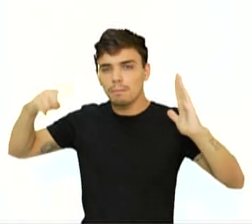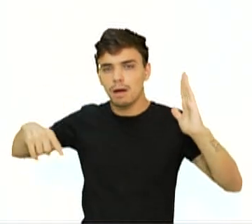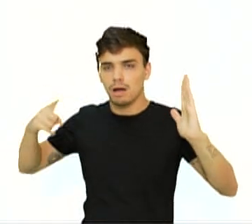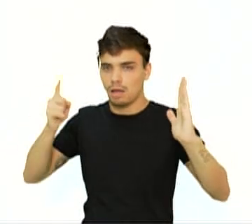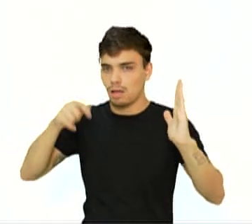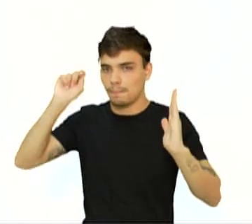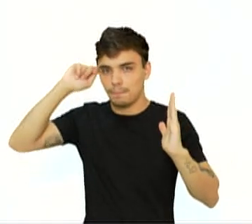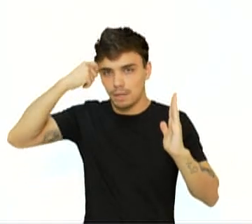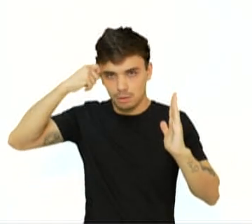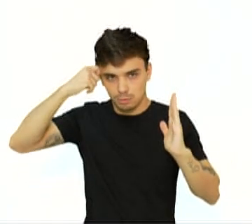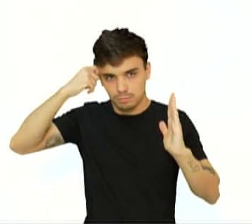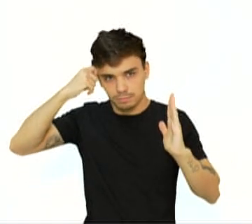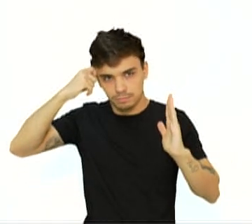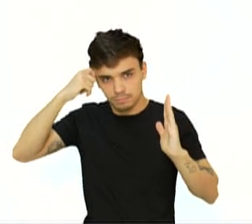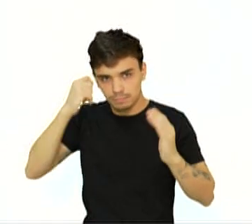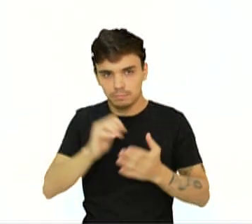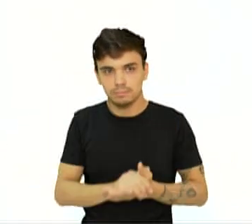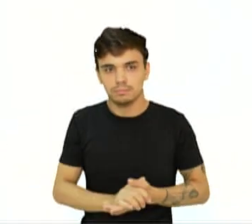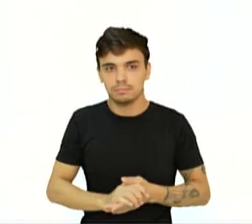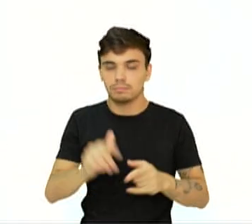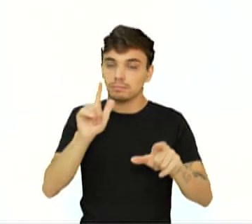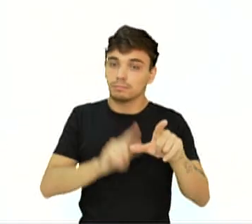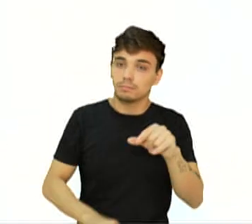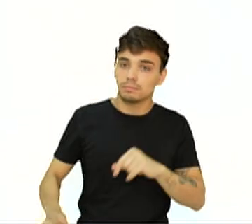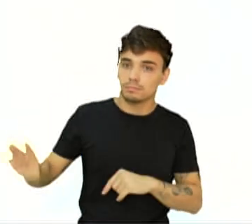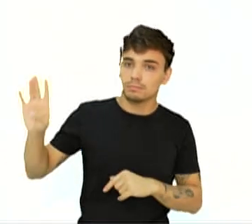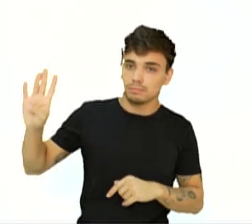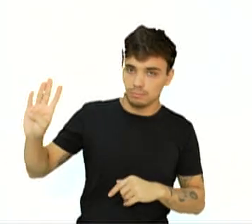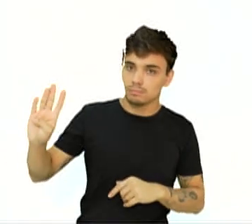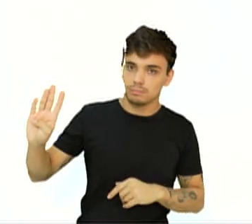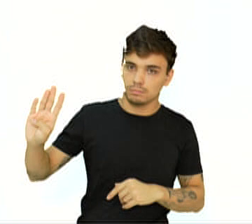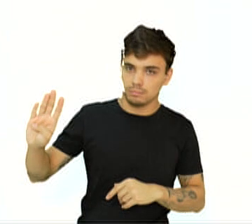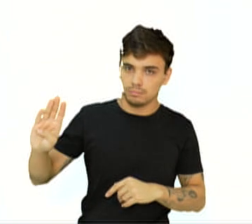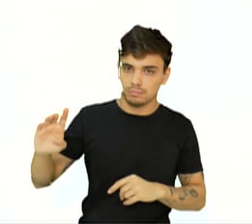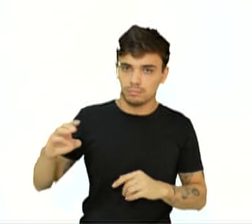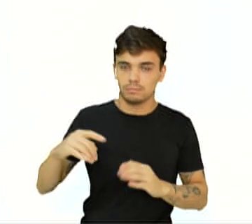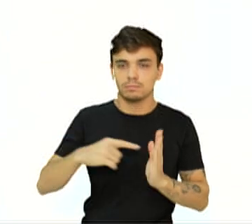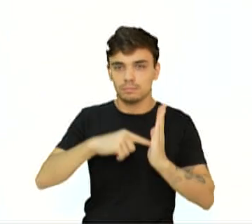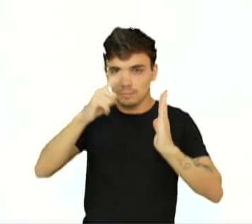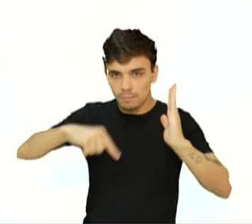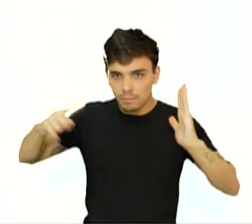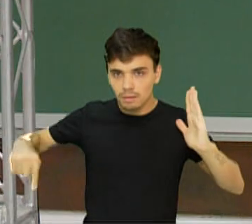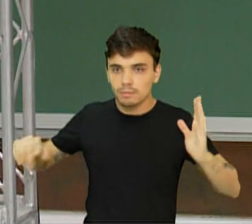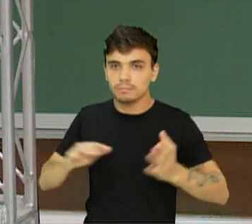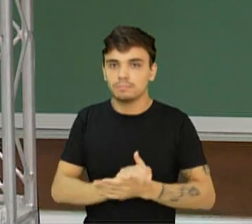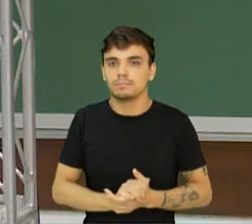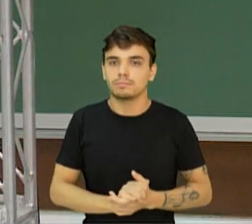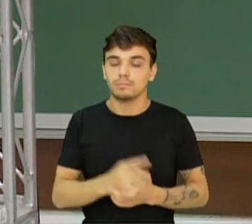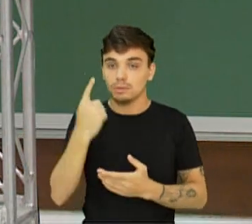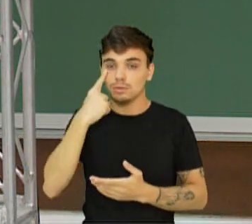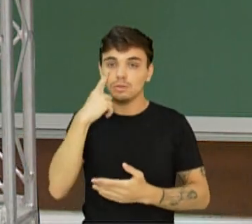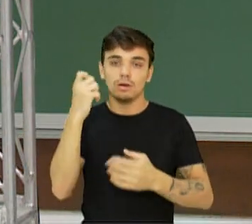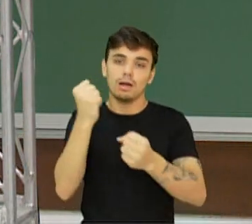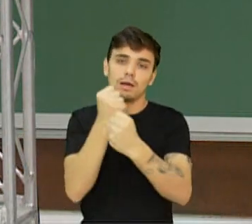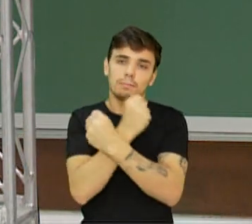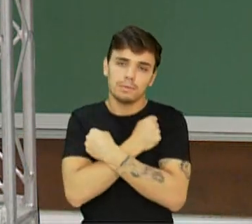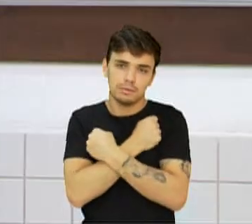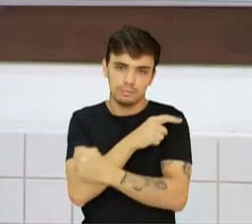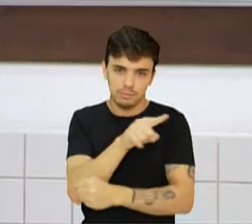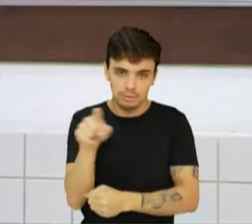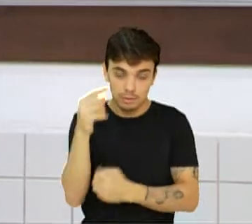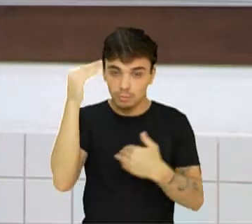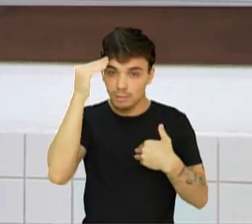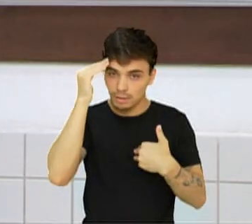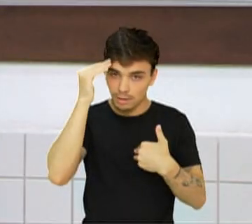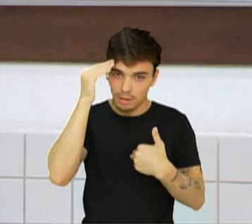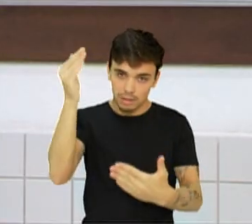vai passar. Olha só, sinal B é que passa, ok? Gente, um abraço para vocês,